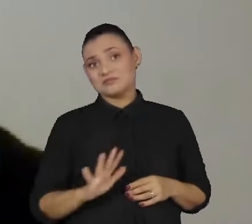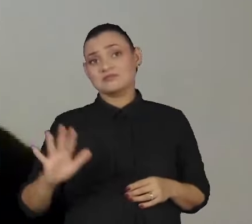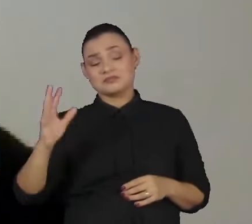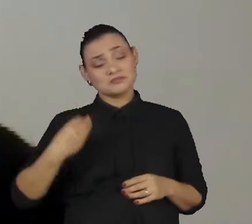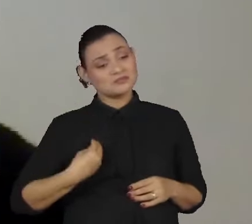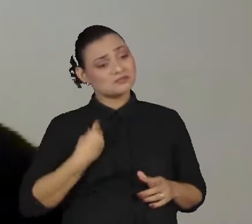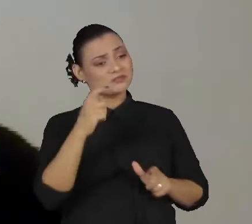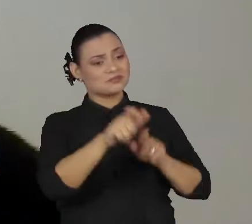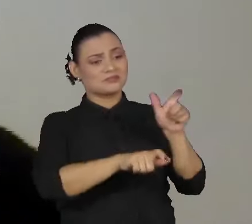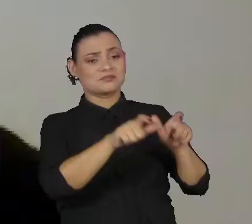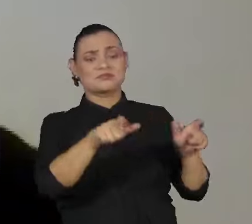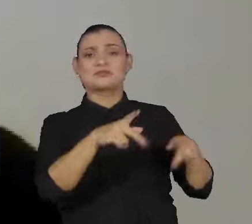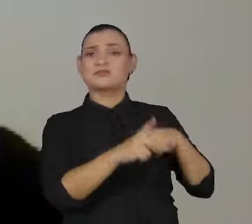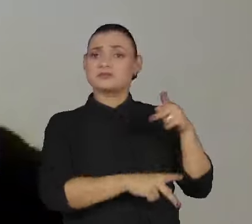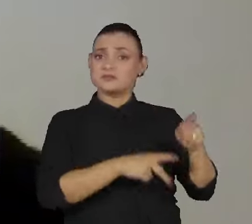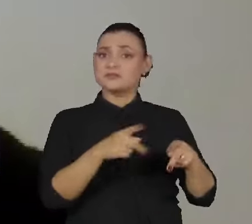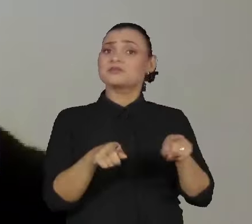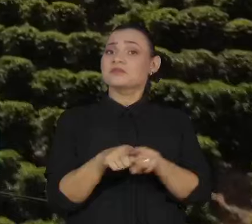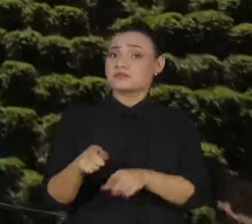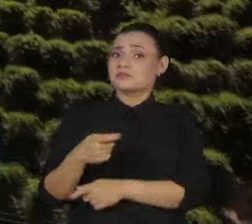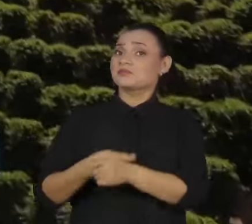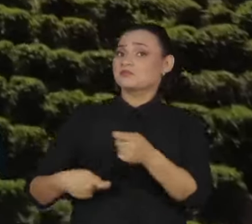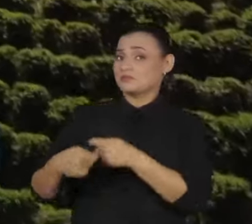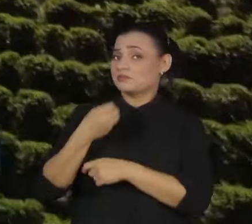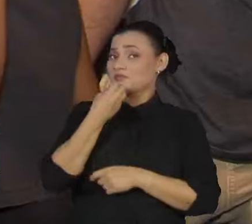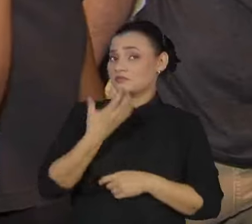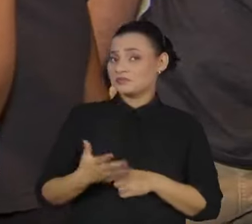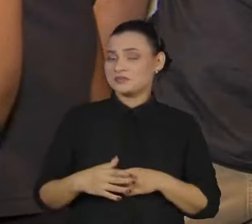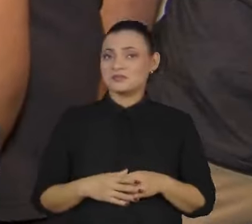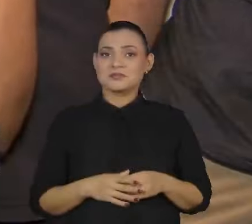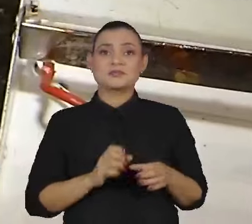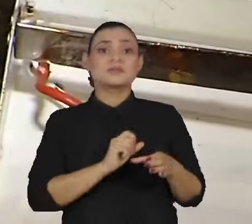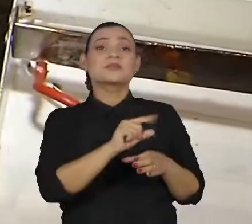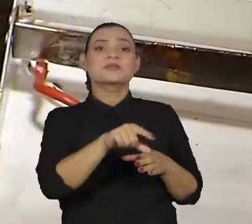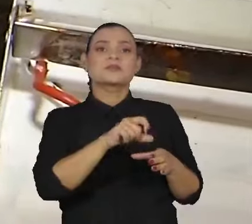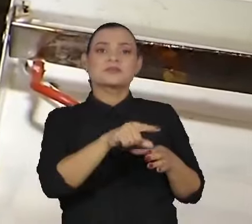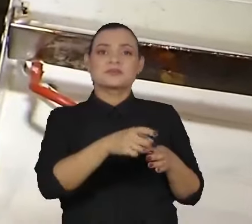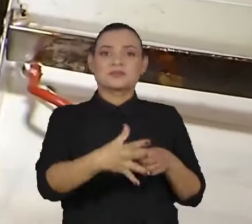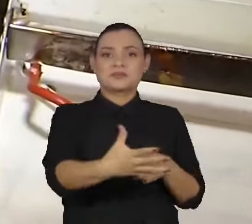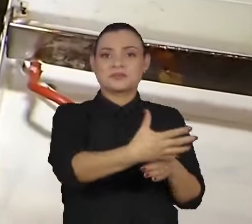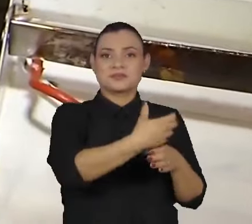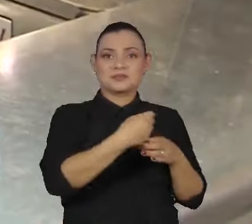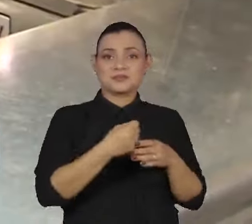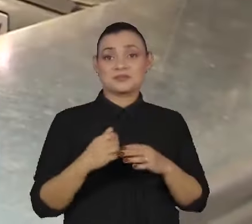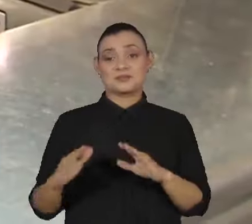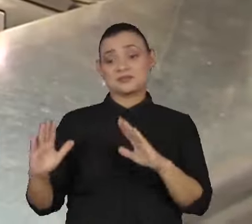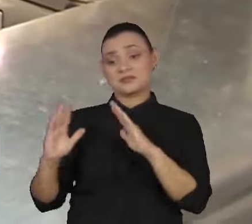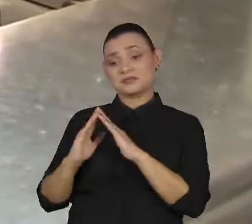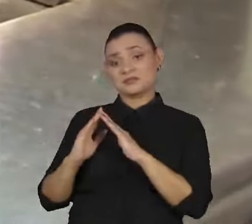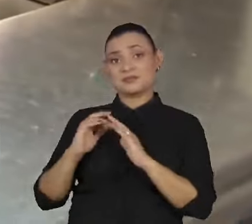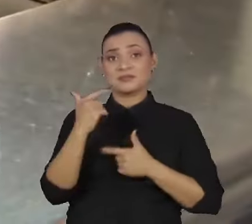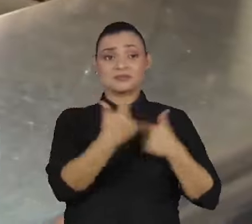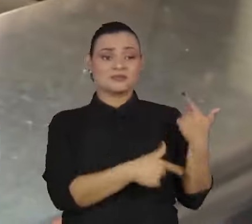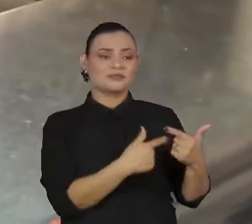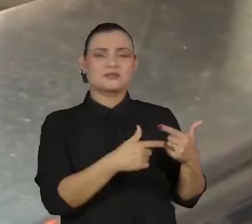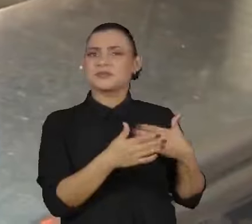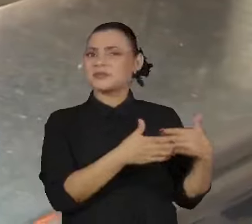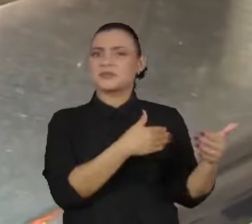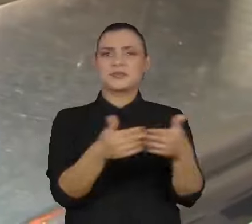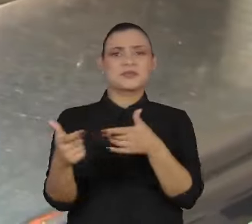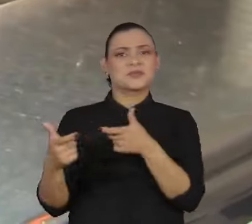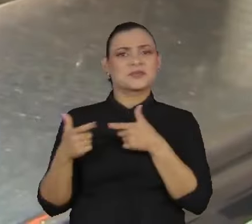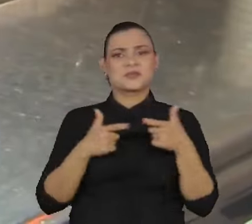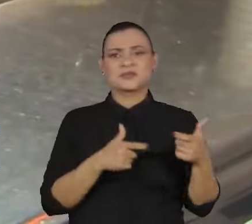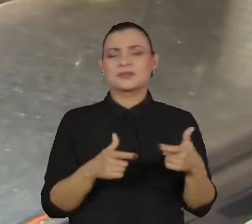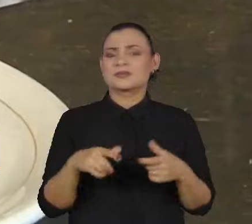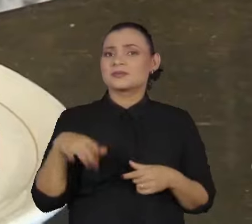vida do brasileiro, assim também para a economia. No campo, na empresa, no passado, em casa. Uma coisa é certa, não tem